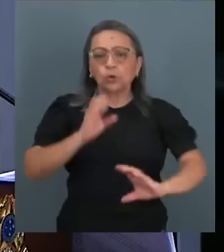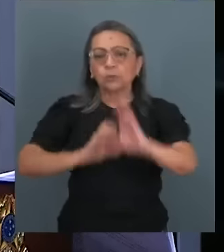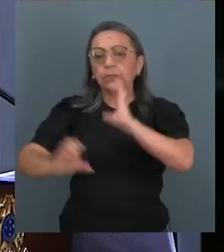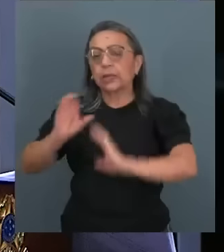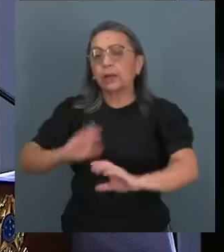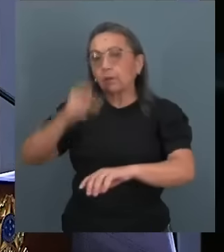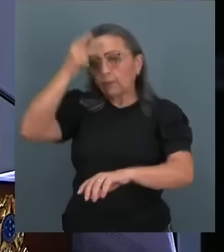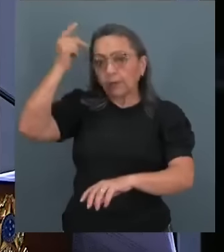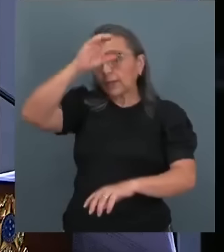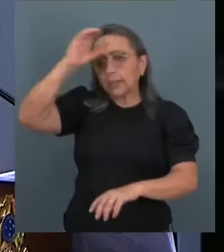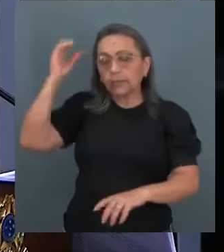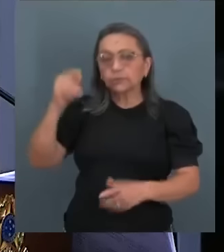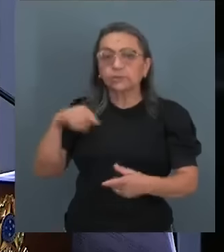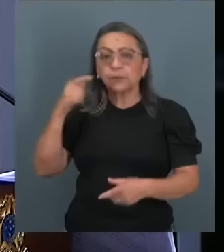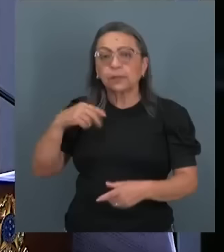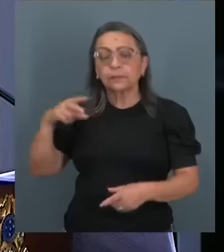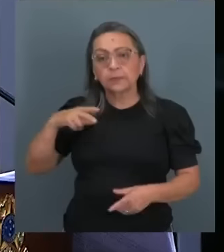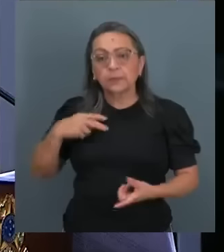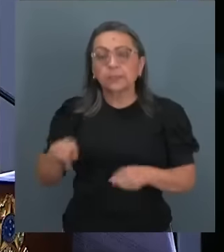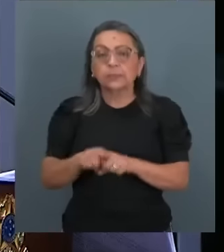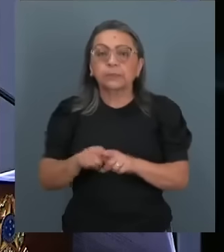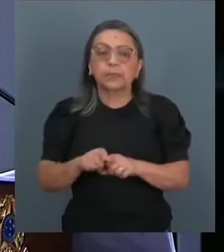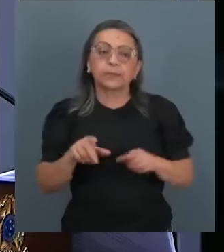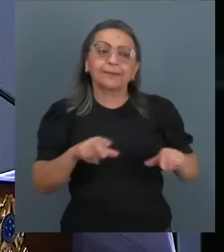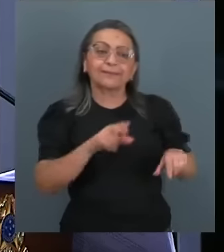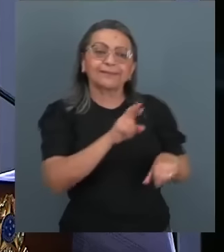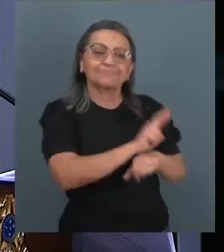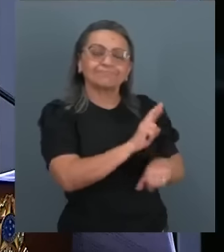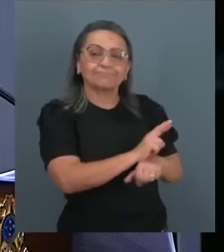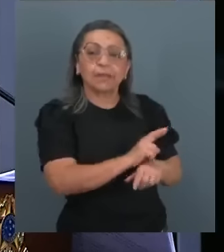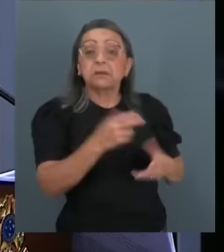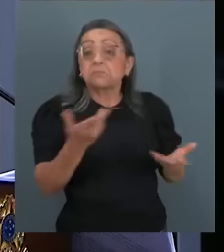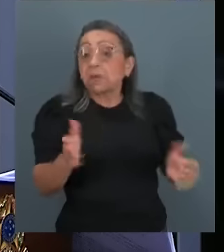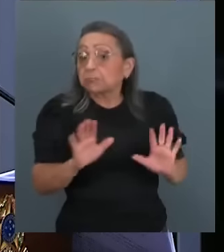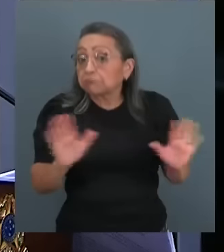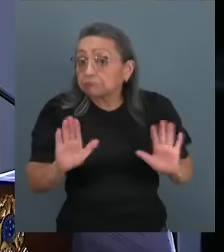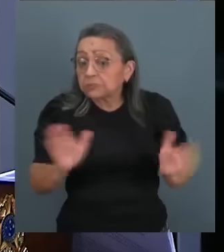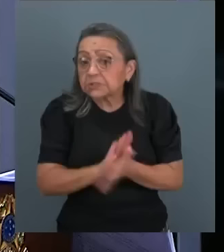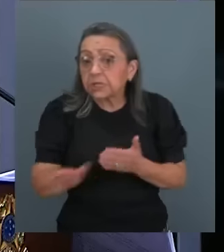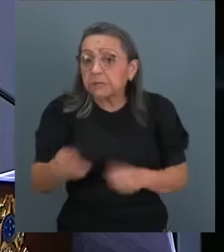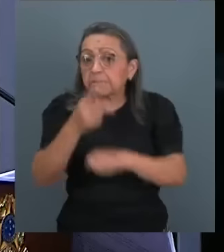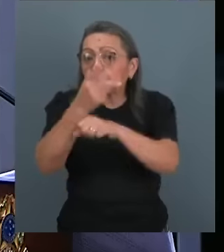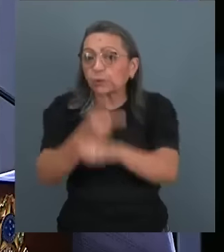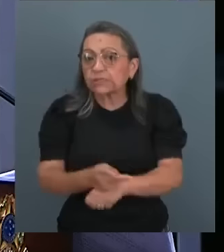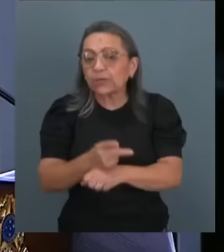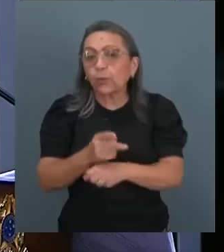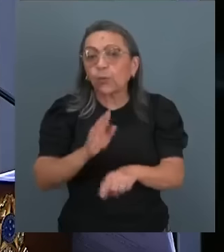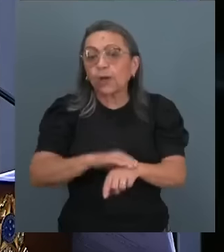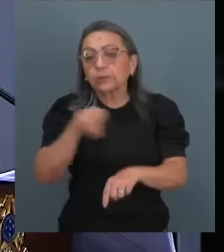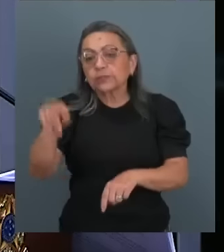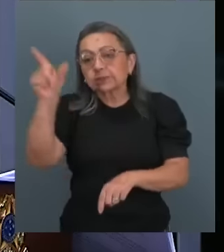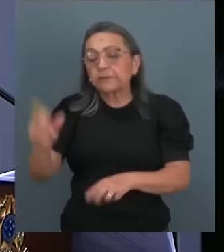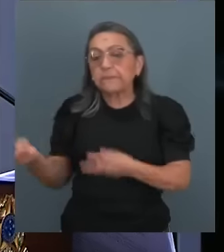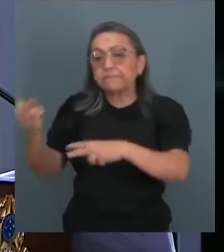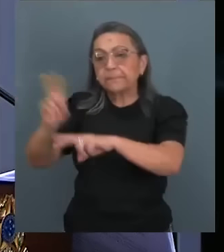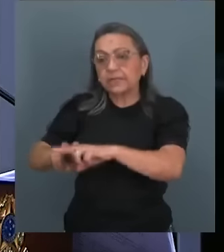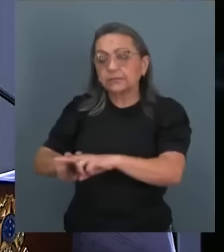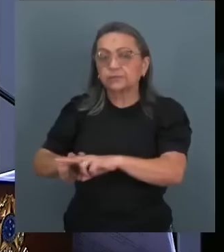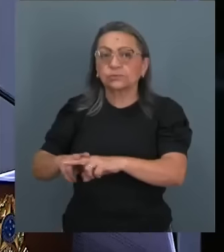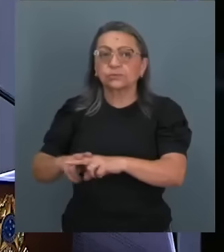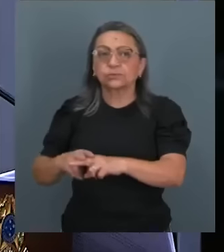seu cliente, pessoal e reservadamente, mesmo sem procuração, quando este estiver preso, detido